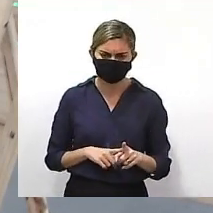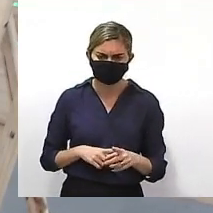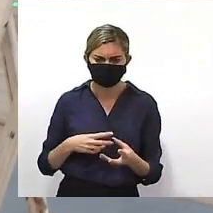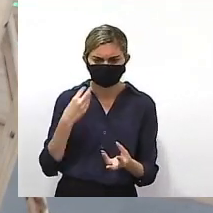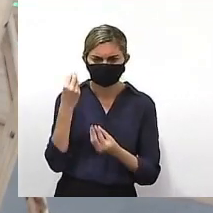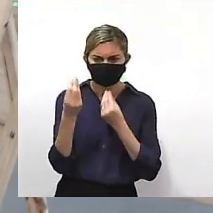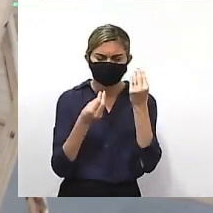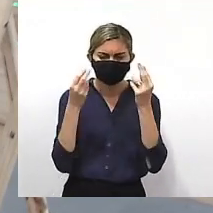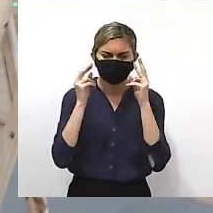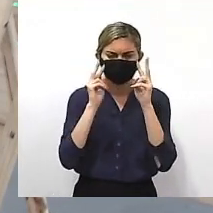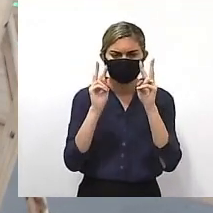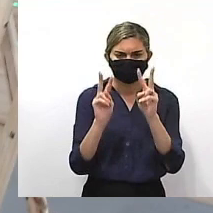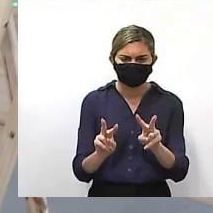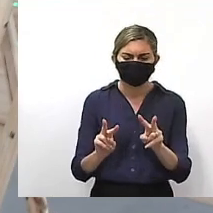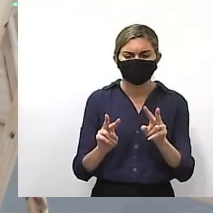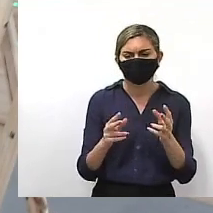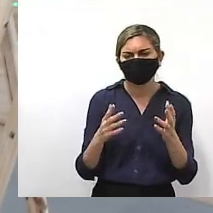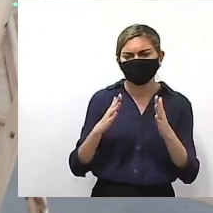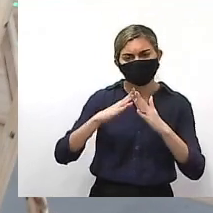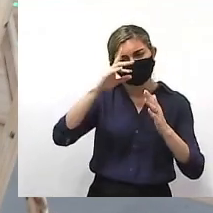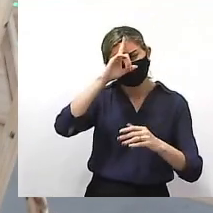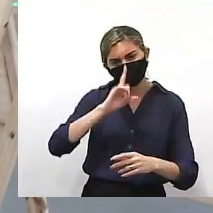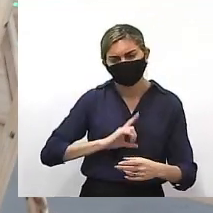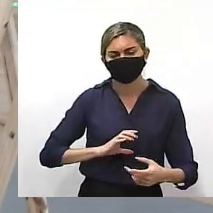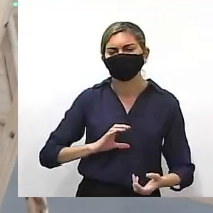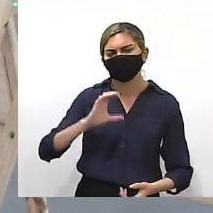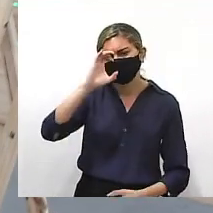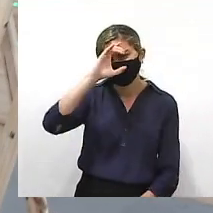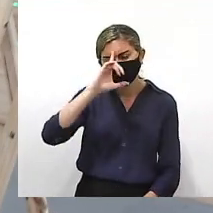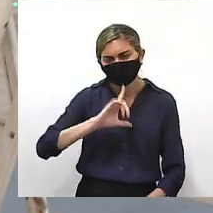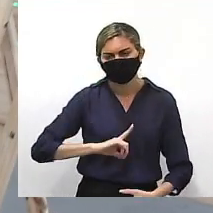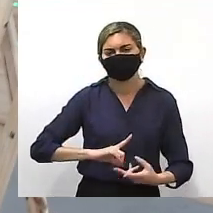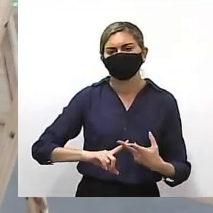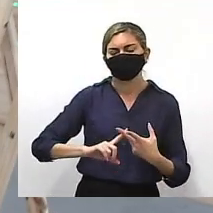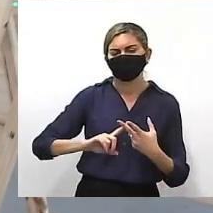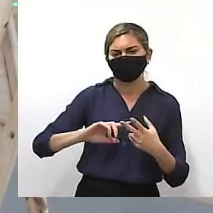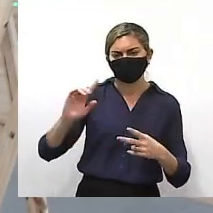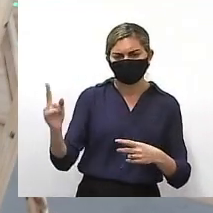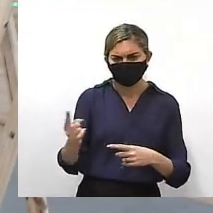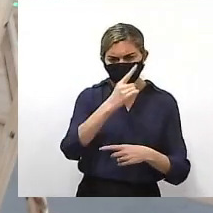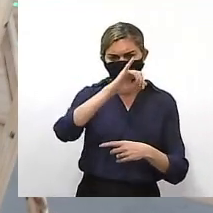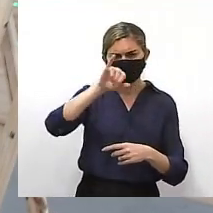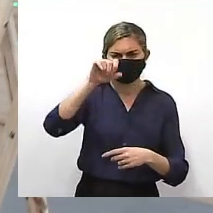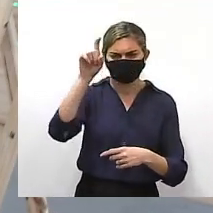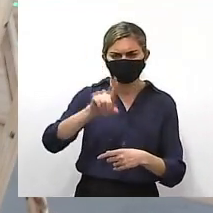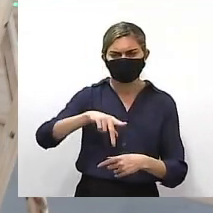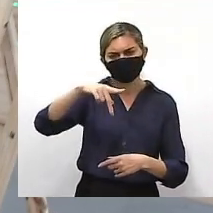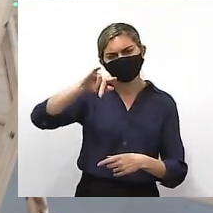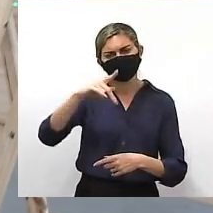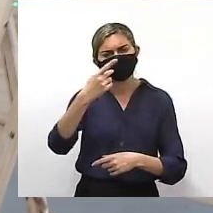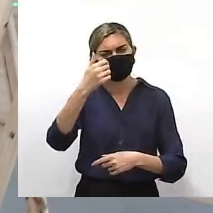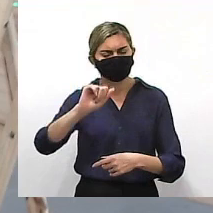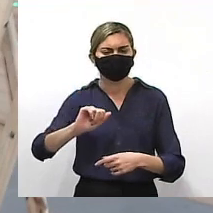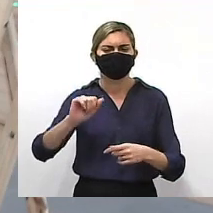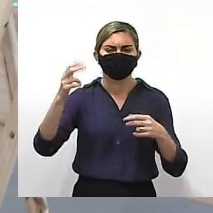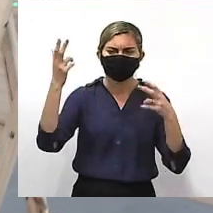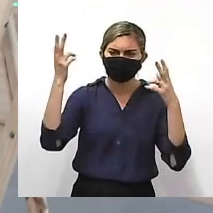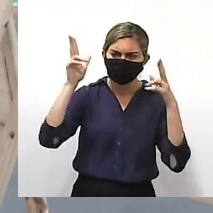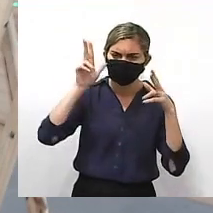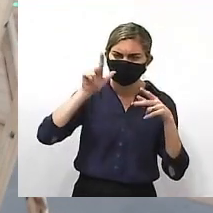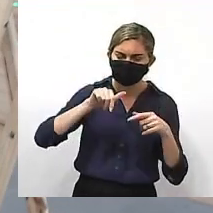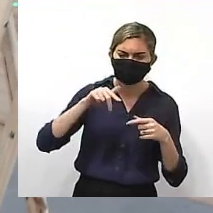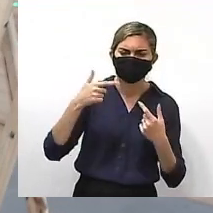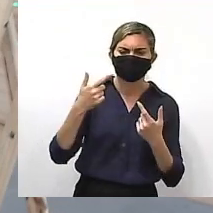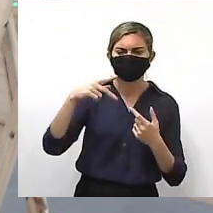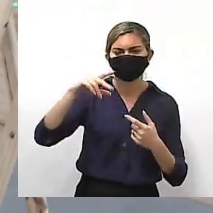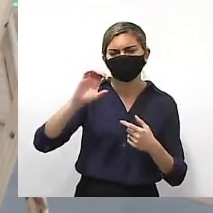que você vê Casa Amarela, como é que você vê o Alto José do Pinho, como é que você vê os Coelhos, como é que você vê a